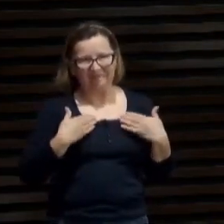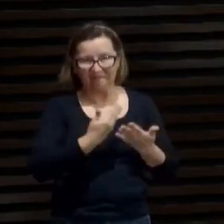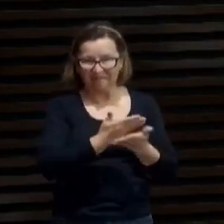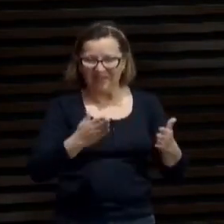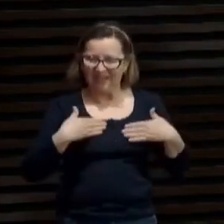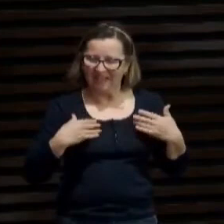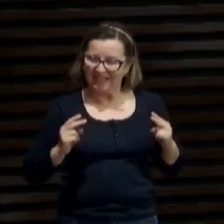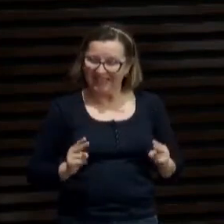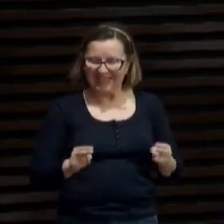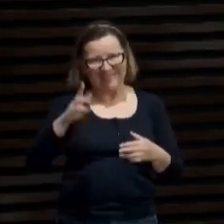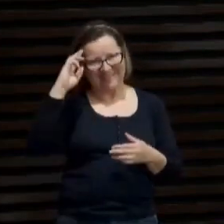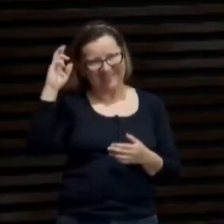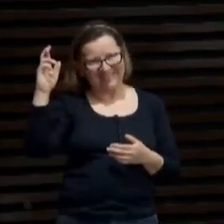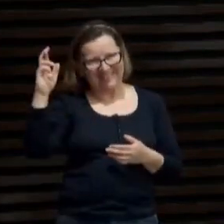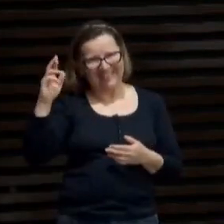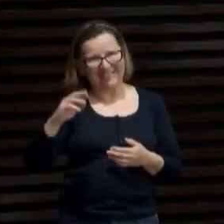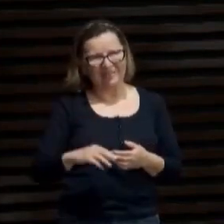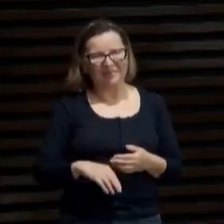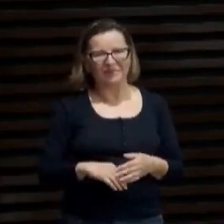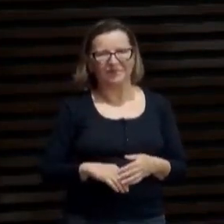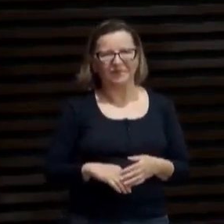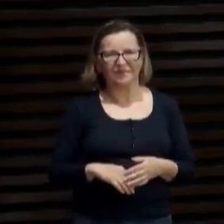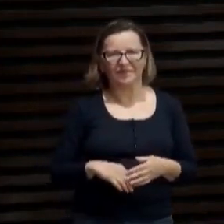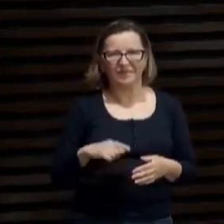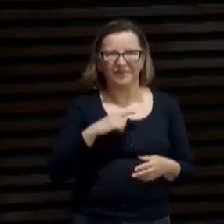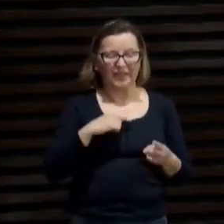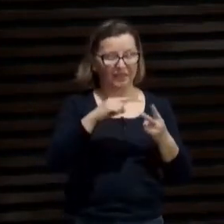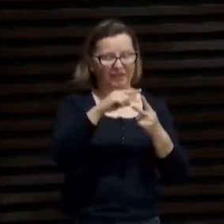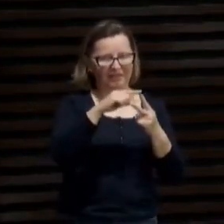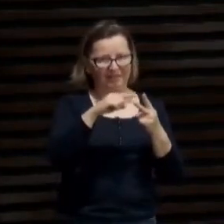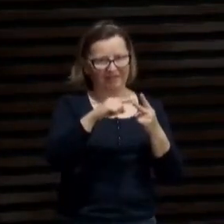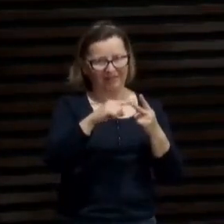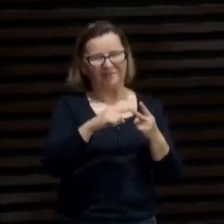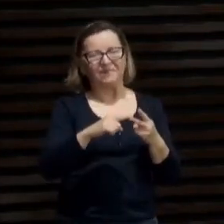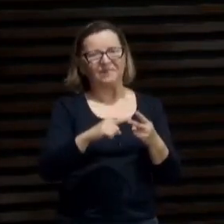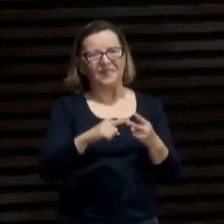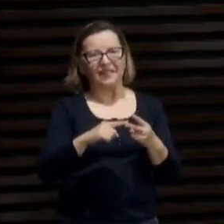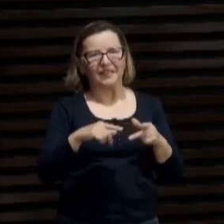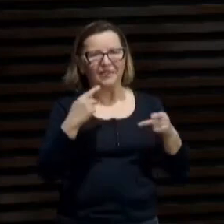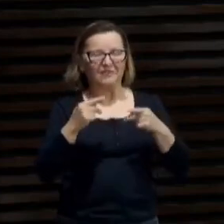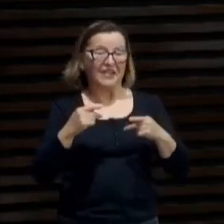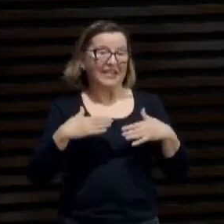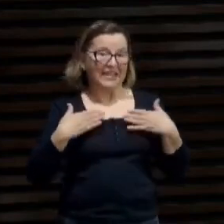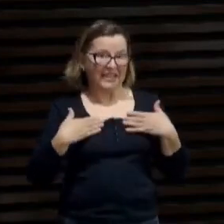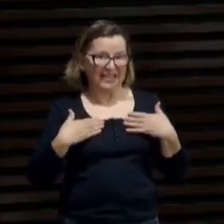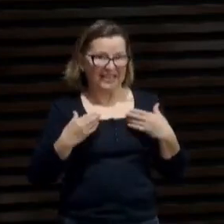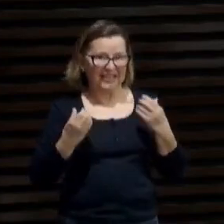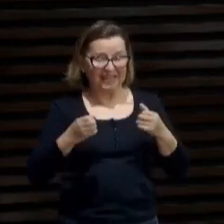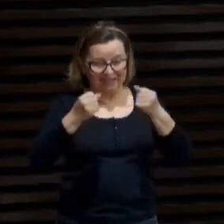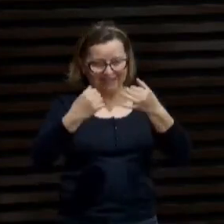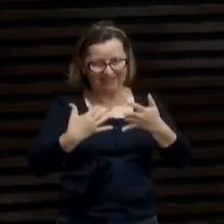no Senhor. Há 2 pontos sobre a alegria bíblica que eu gostaria de deixar claro com os